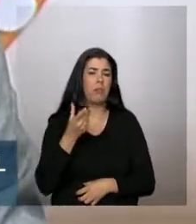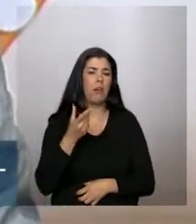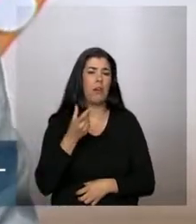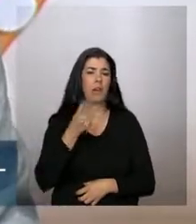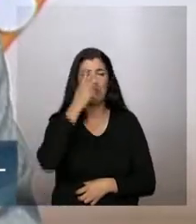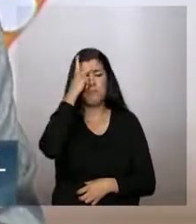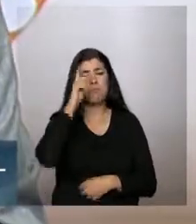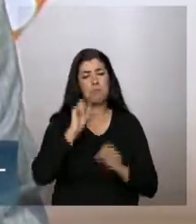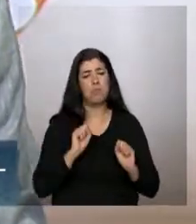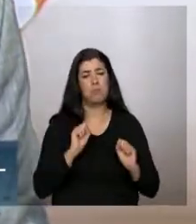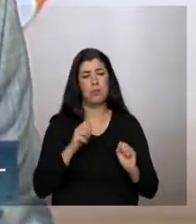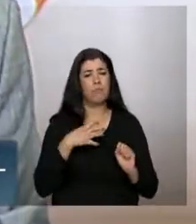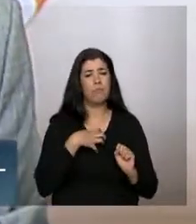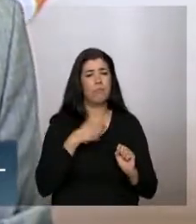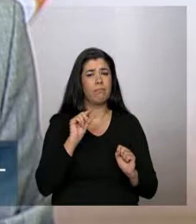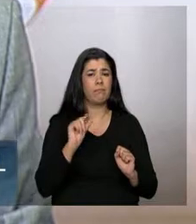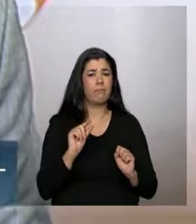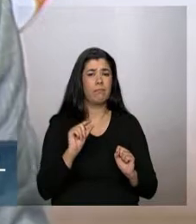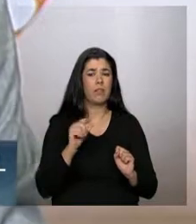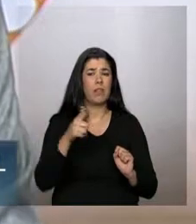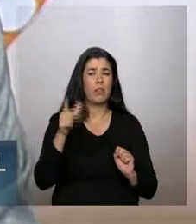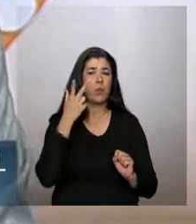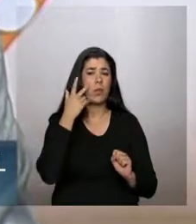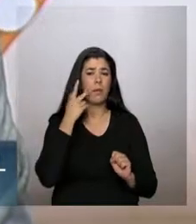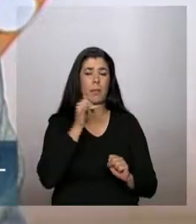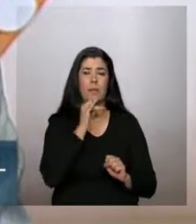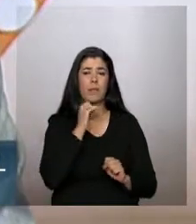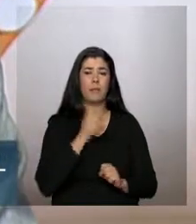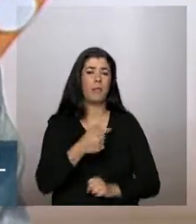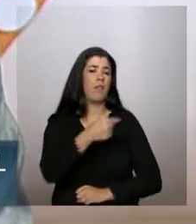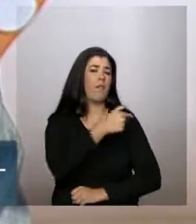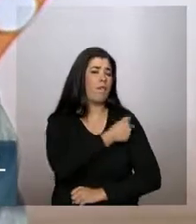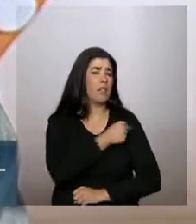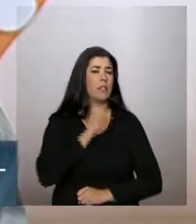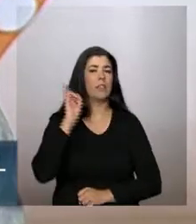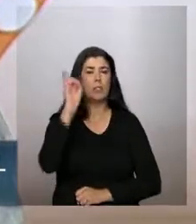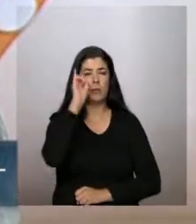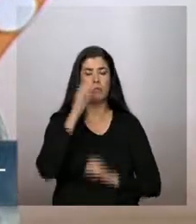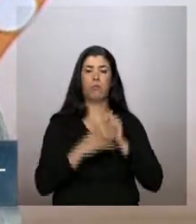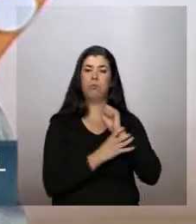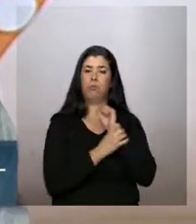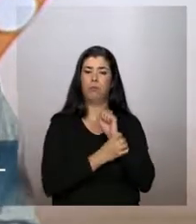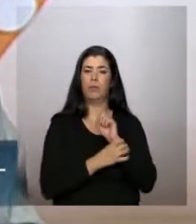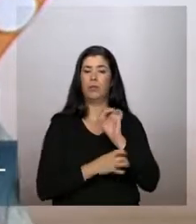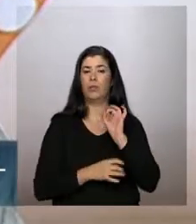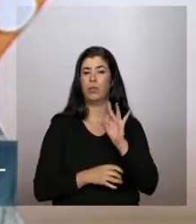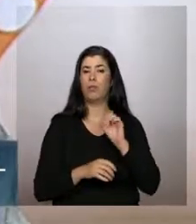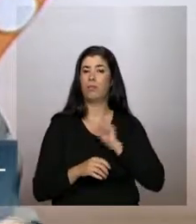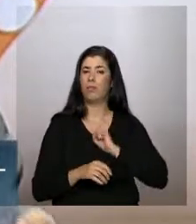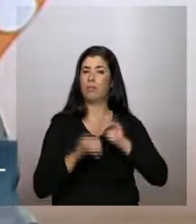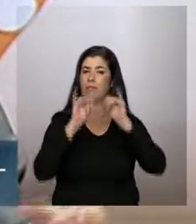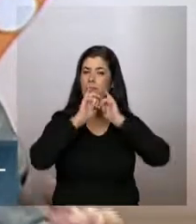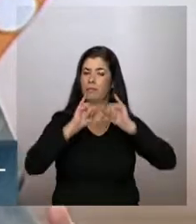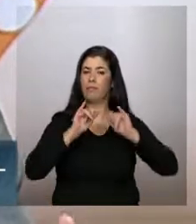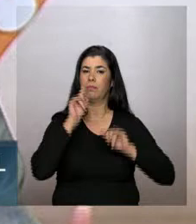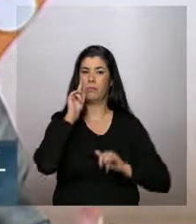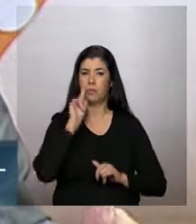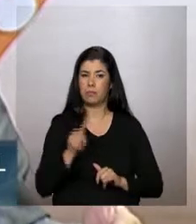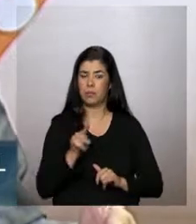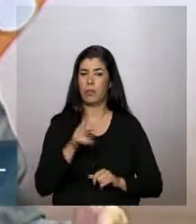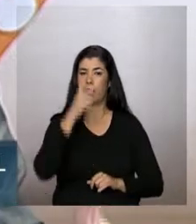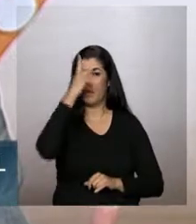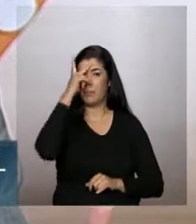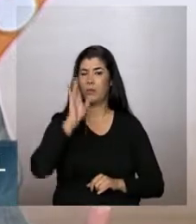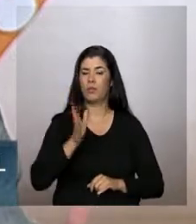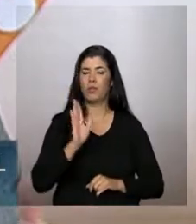maior parte das pessoas não os tem, né? A vacinação é extremamente segura, havendo apenas um alerta para as pessoas que